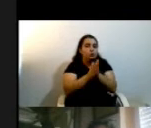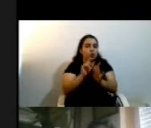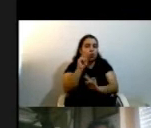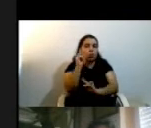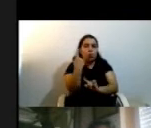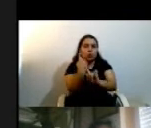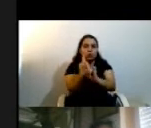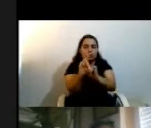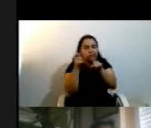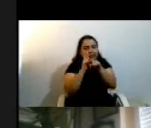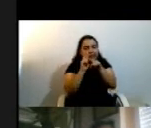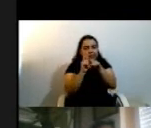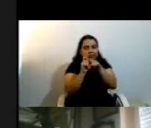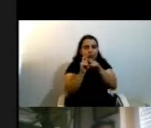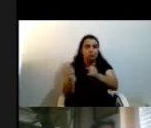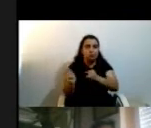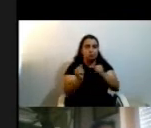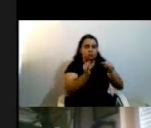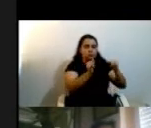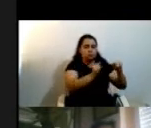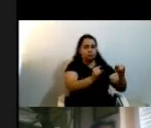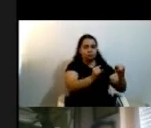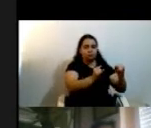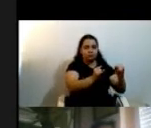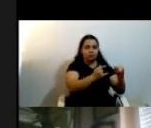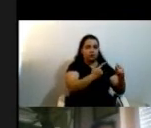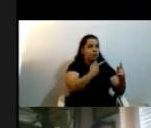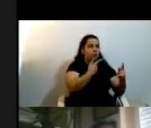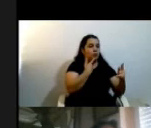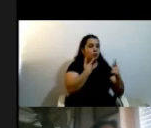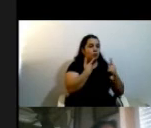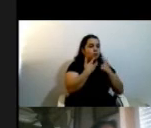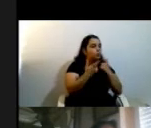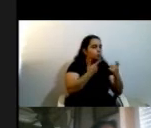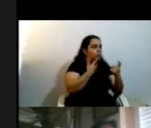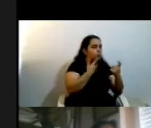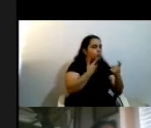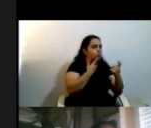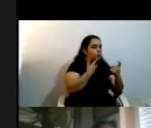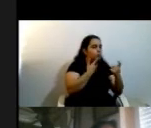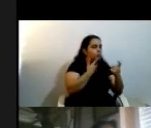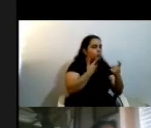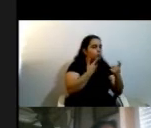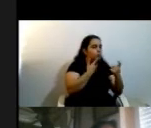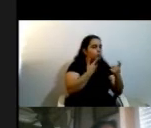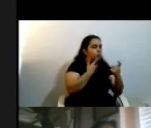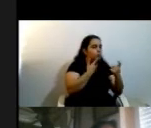específicos. Por um lado, temos aqui realizámos um inquérito nacional, a pessoa